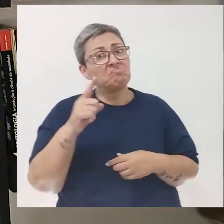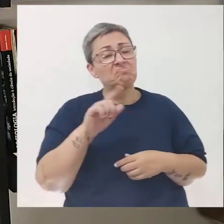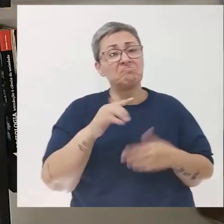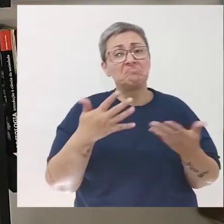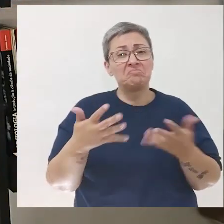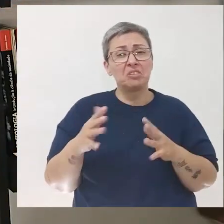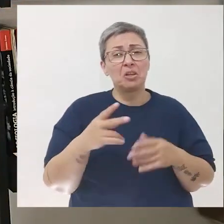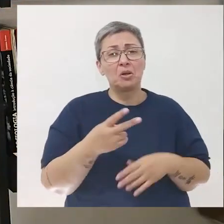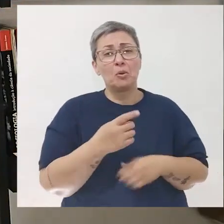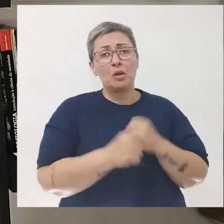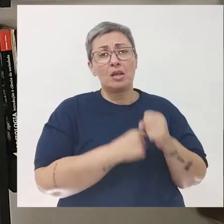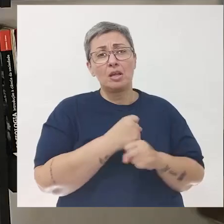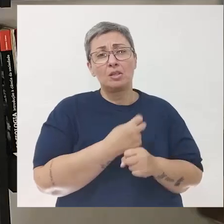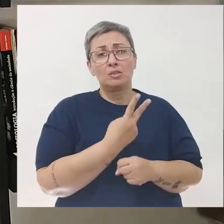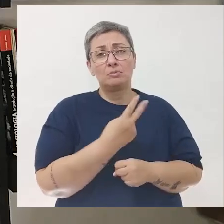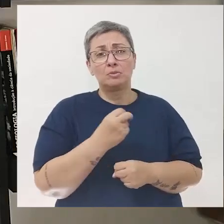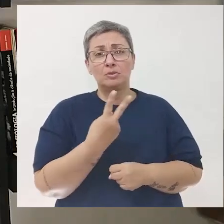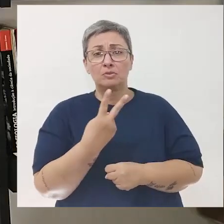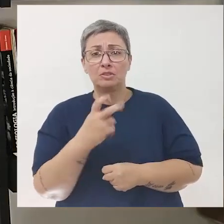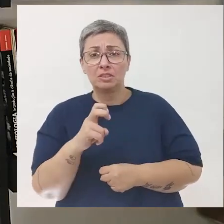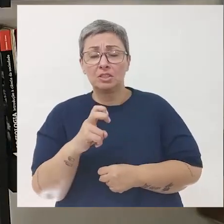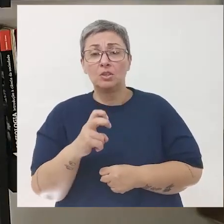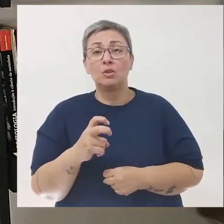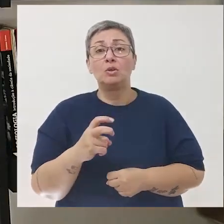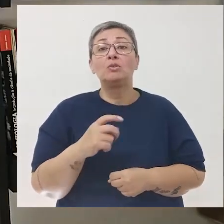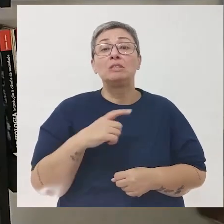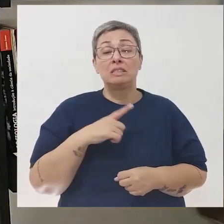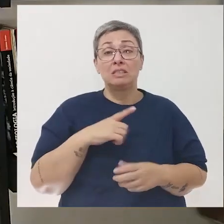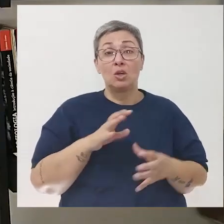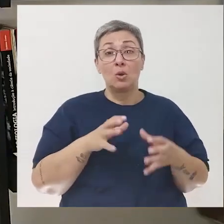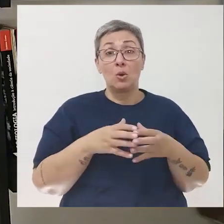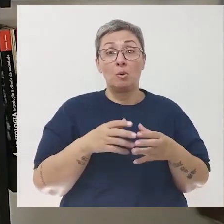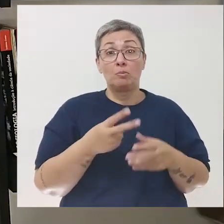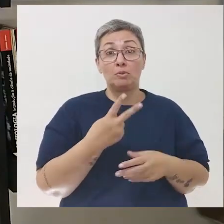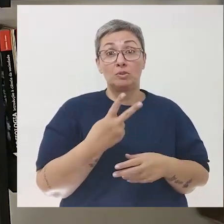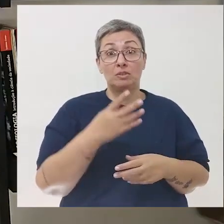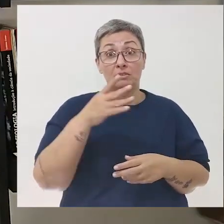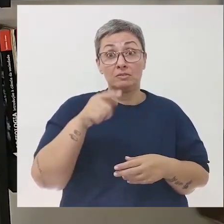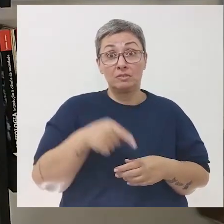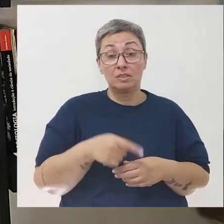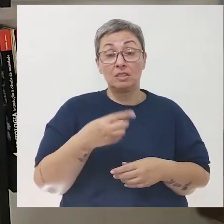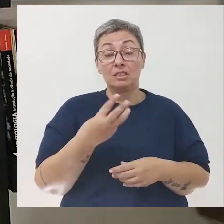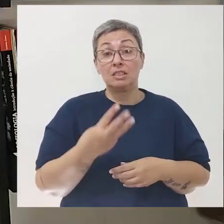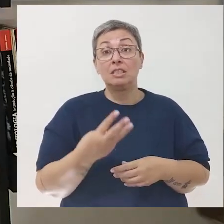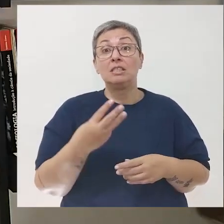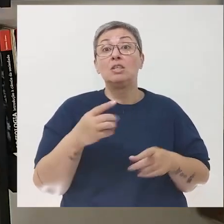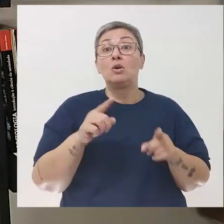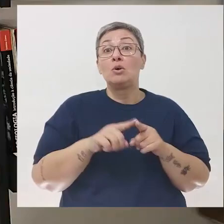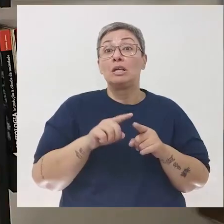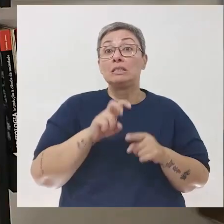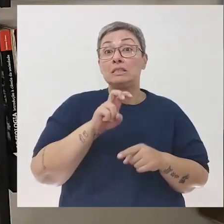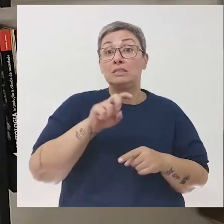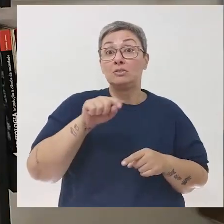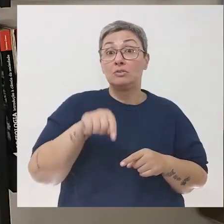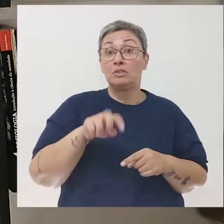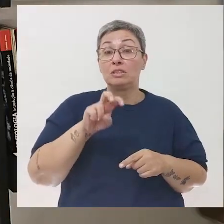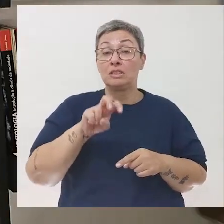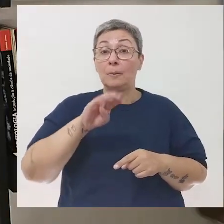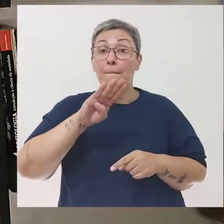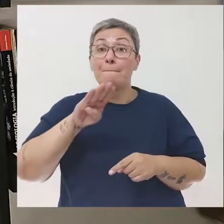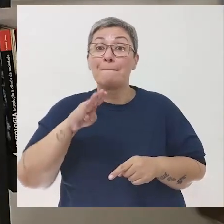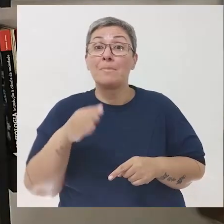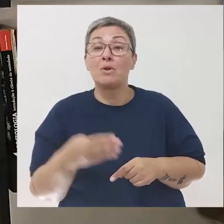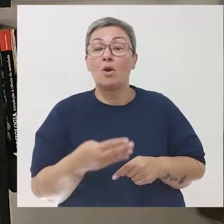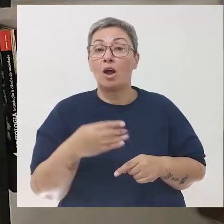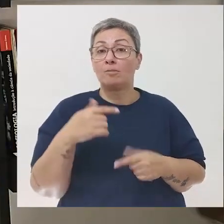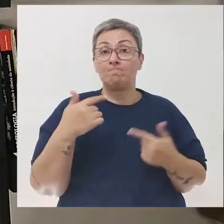em 2025, 2/3 da população global, ou seja, 5,5 bilhões de pessoas,